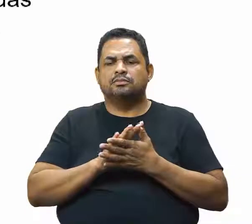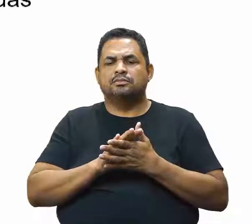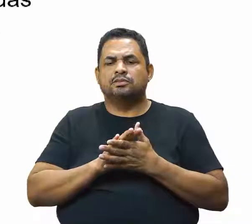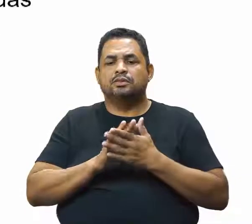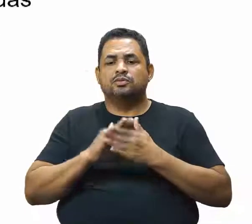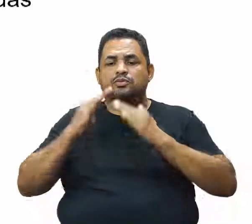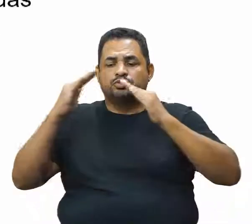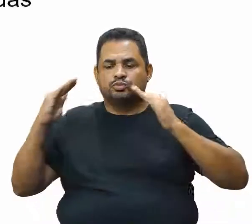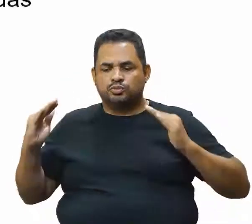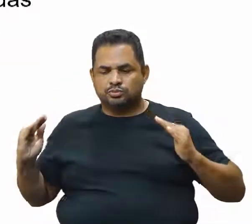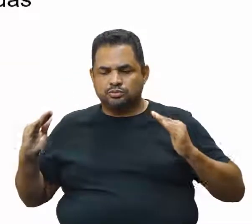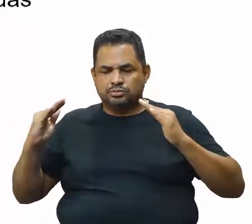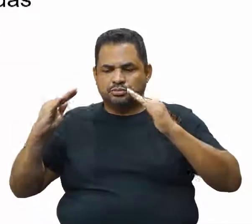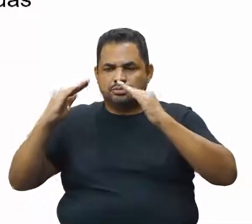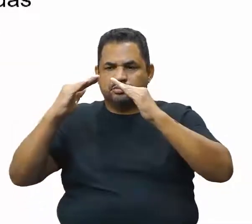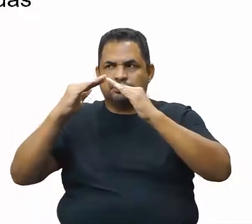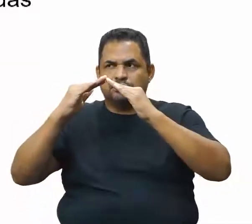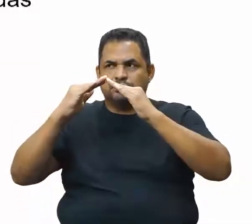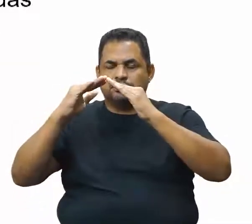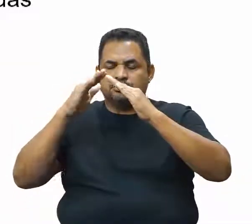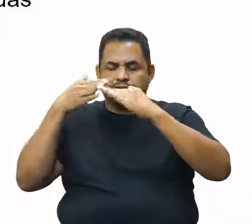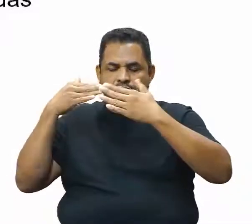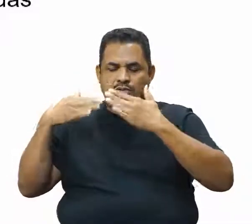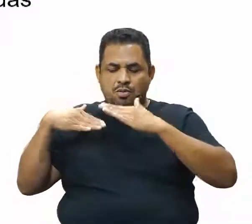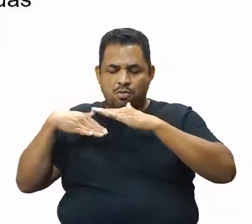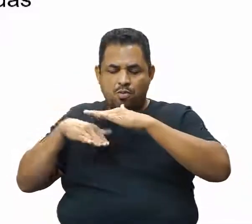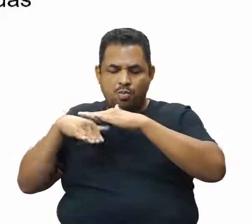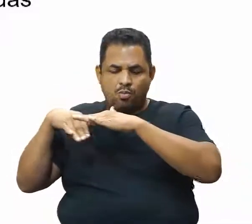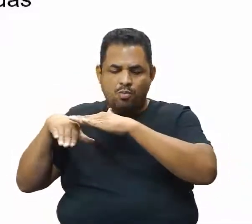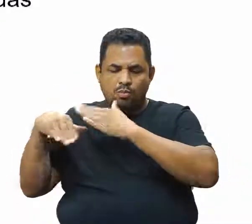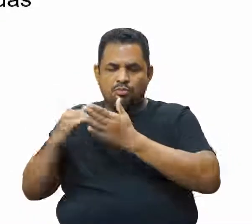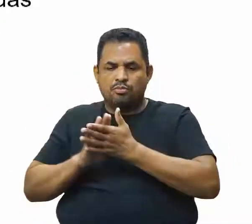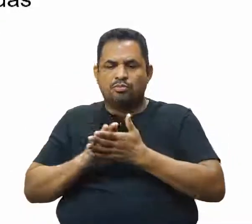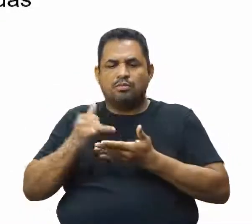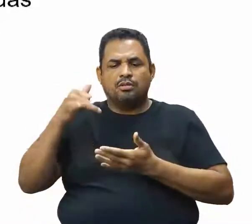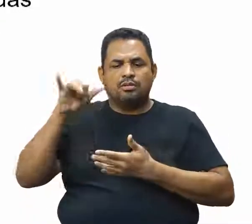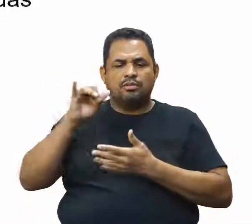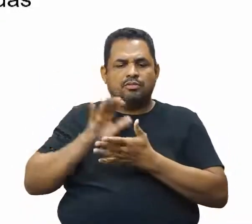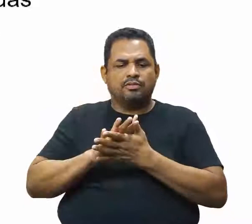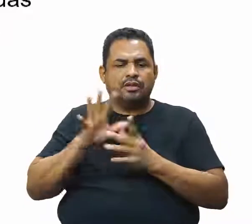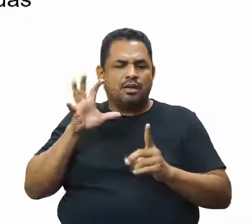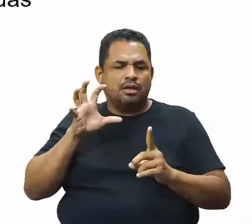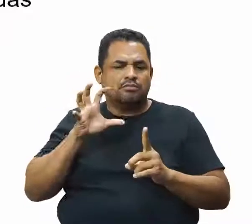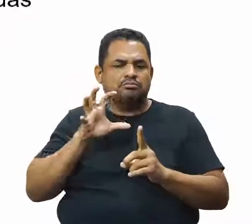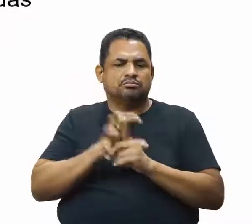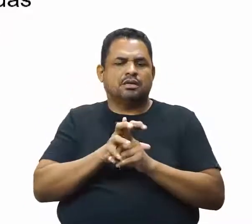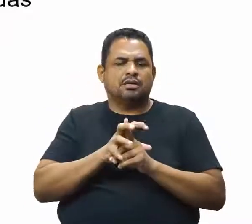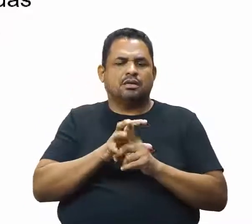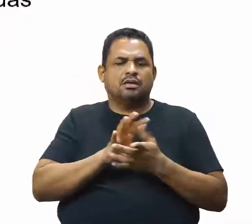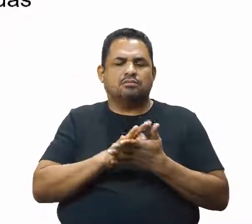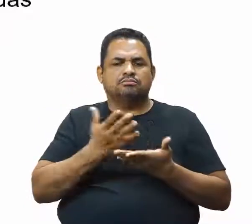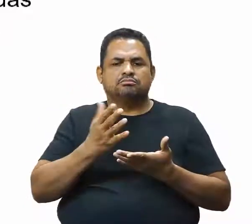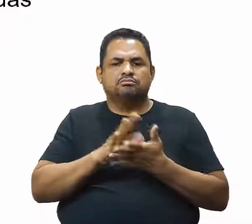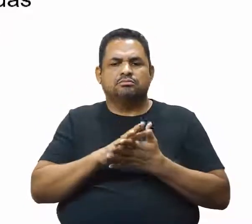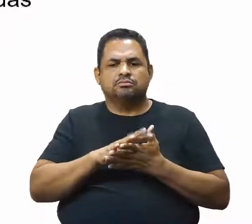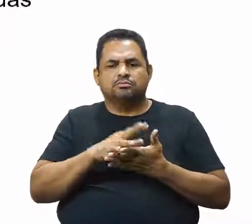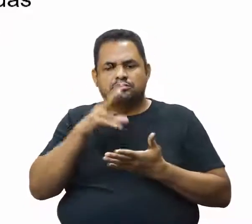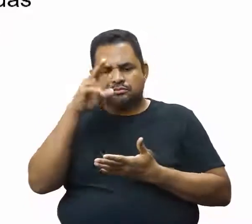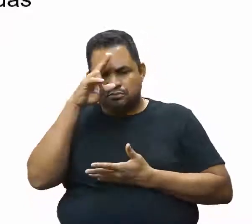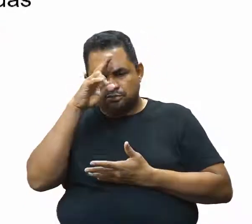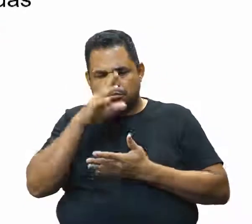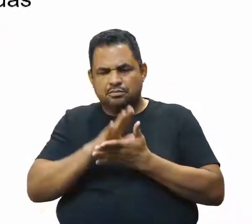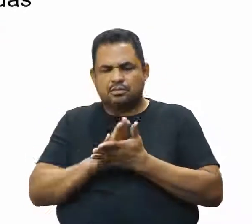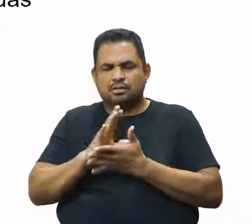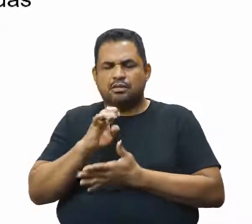silo. E isso vai evitar o ataque de pragas como